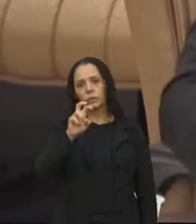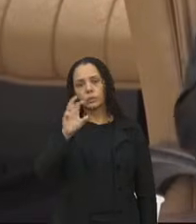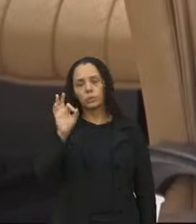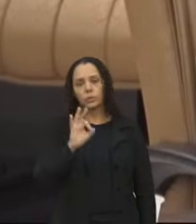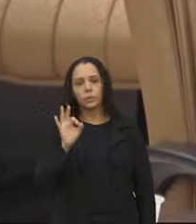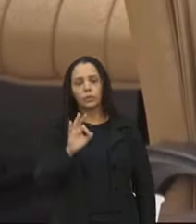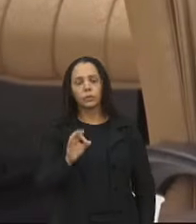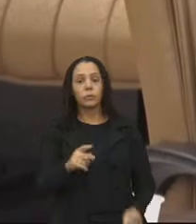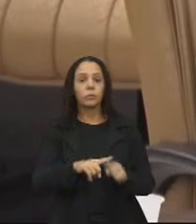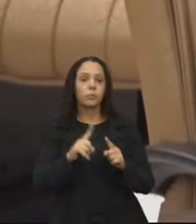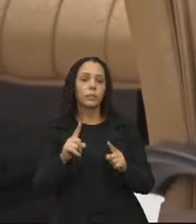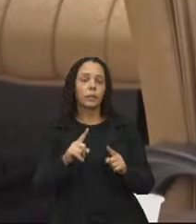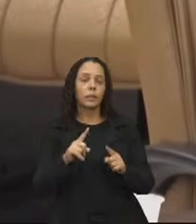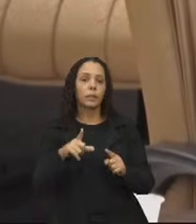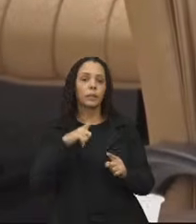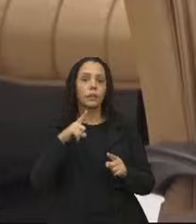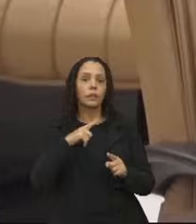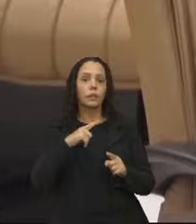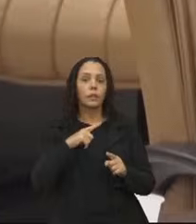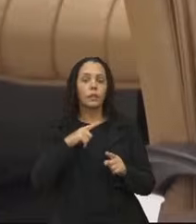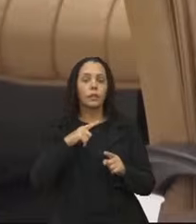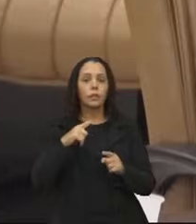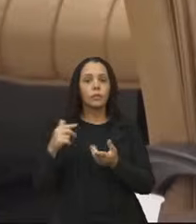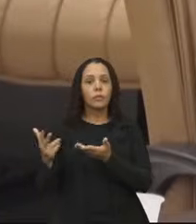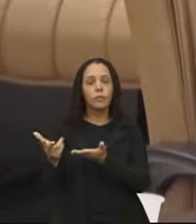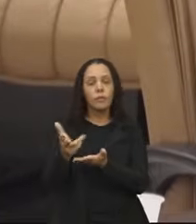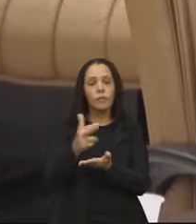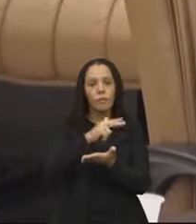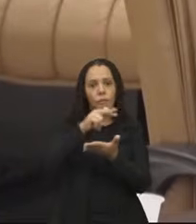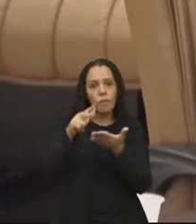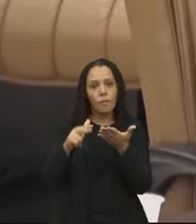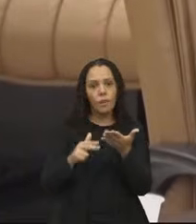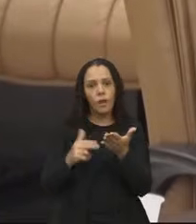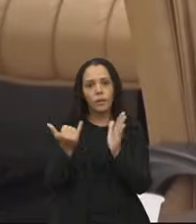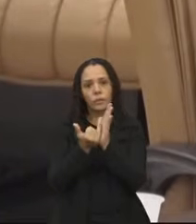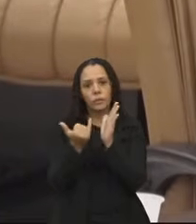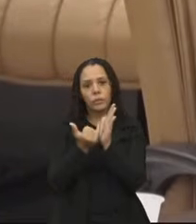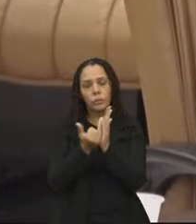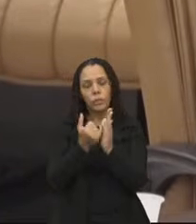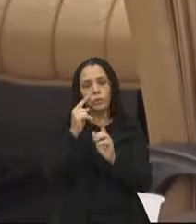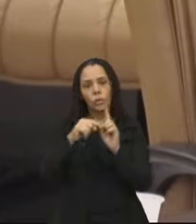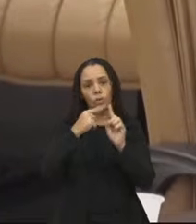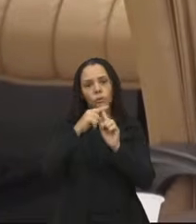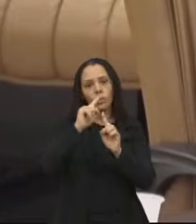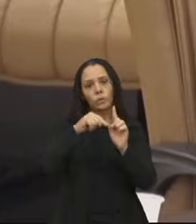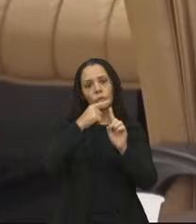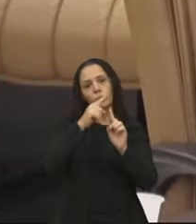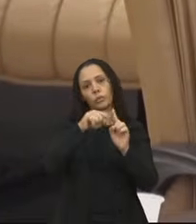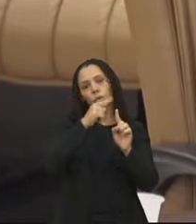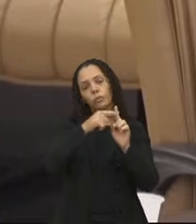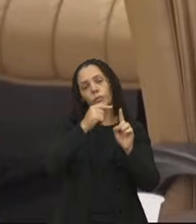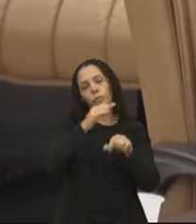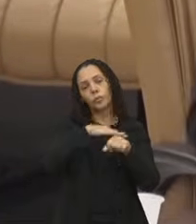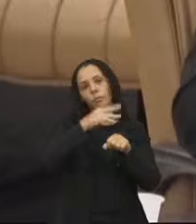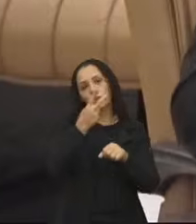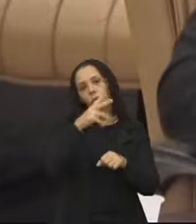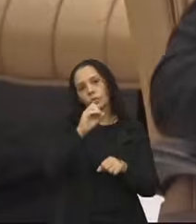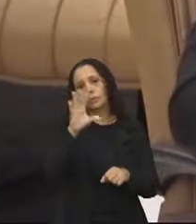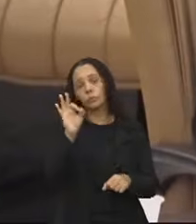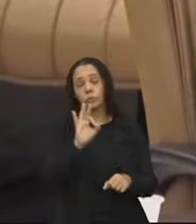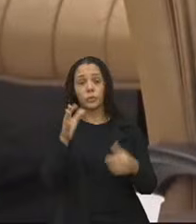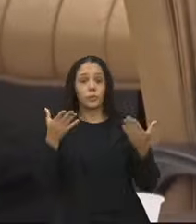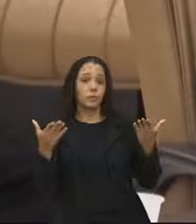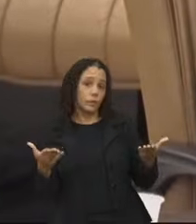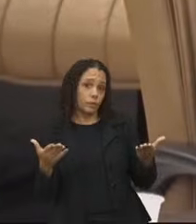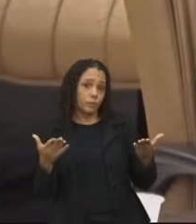soma vários impostos que juntos dão mais de 20% de tributação. Ele vai reduzir. Só o ICMS aqui em São Paulo é de 18%. Então, a gente tem que